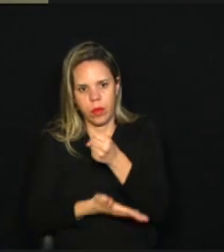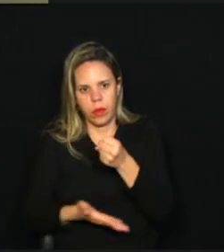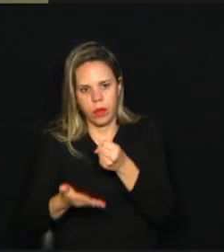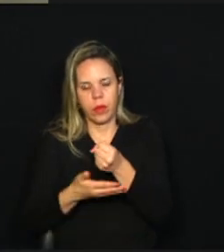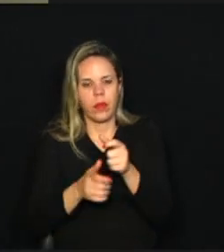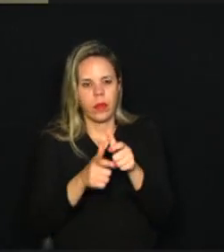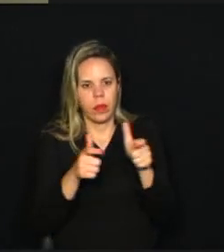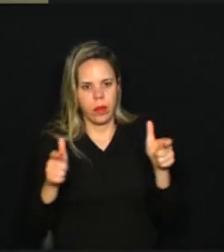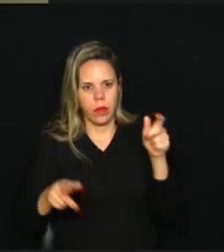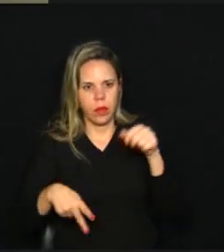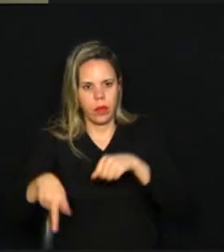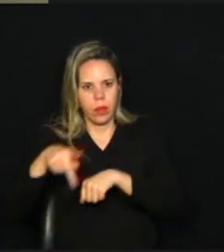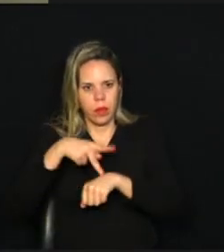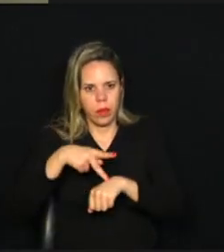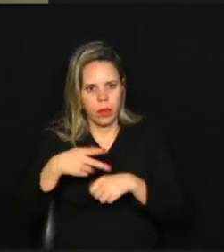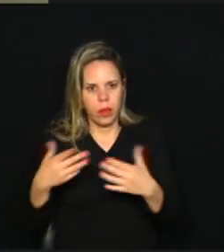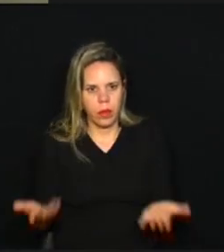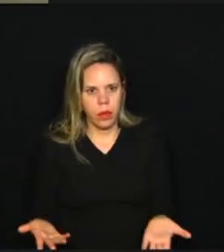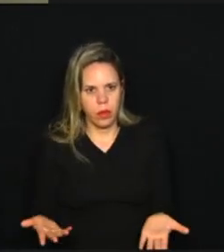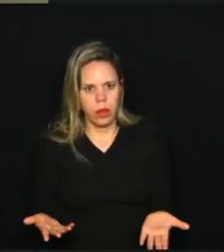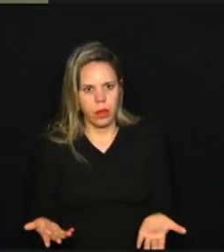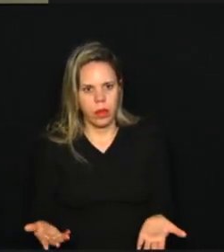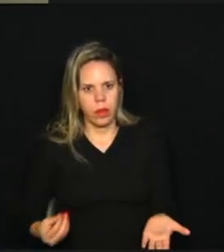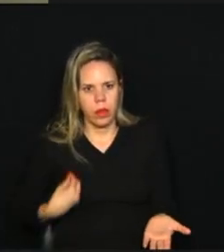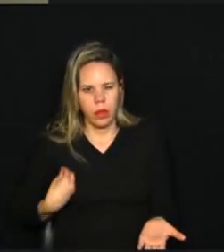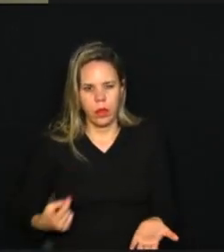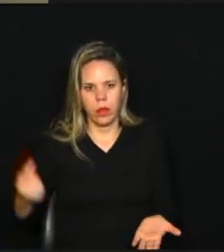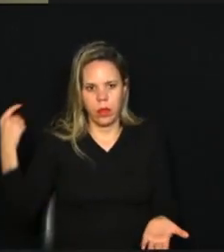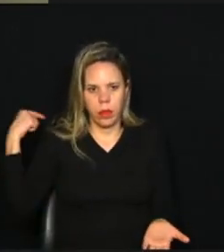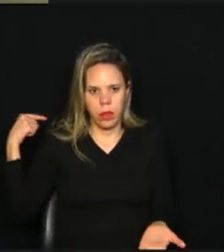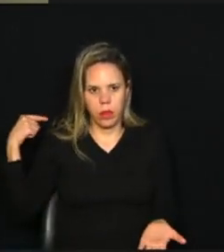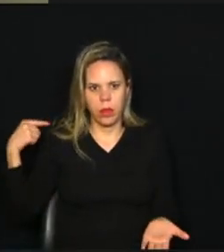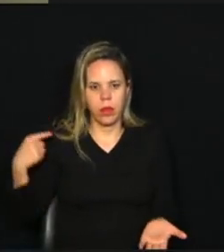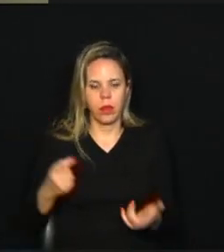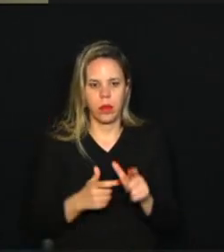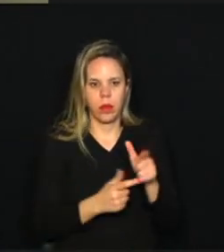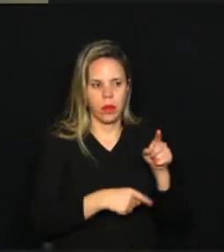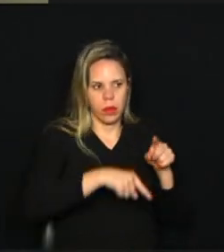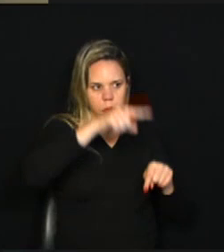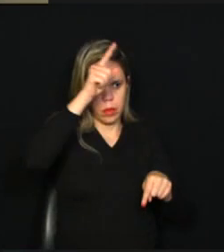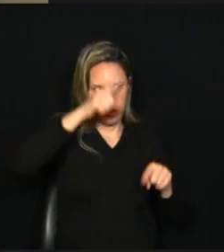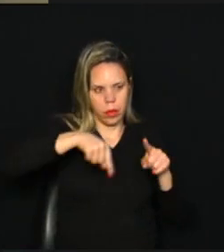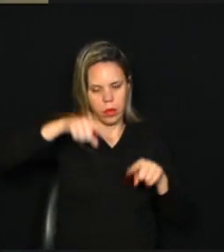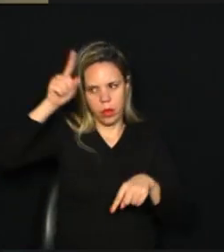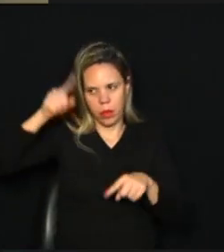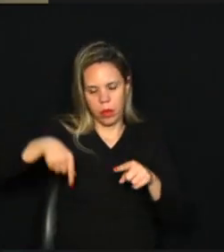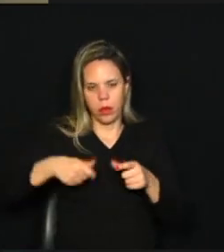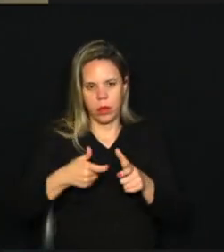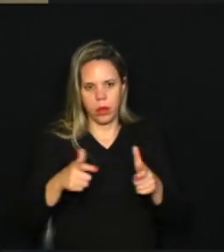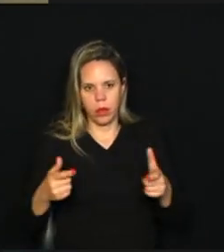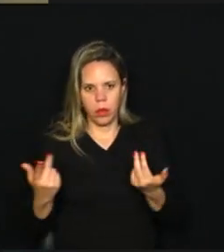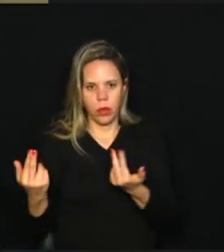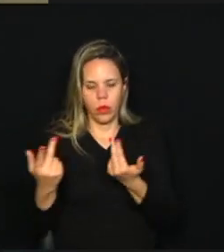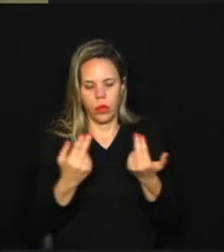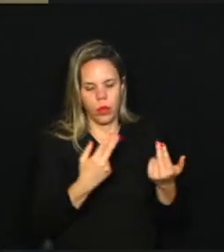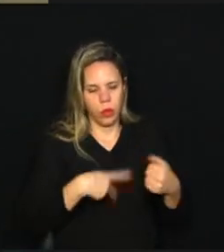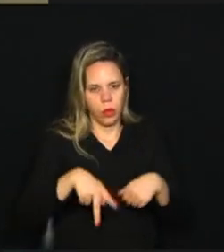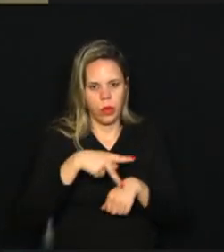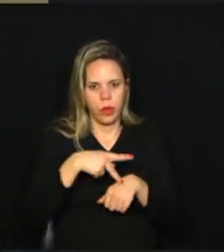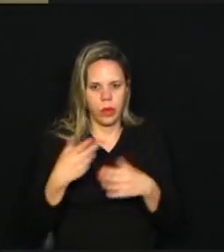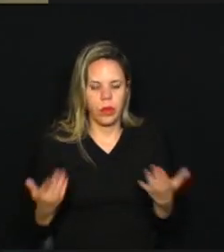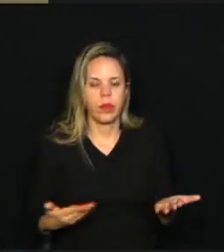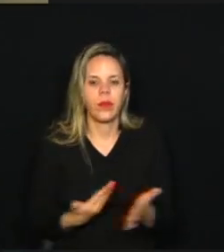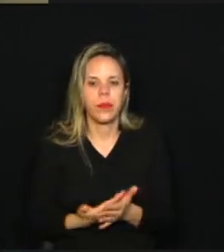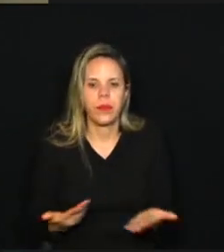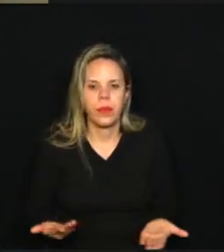dos países, né, que estavam com os casos ascendentes, né, em situações como a do nosso país, né. Até